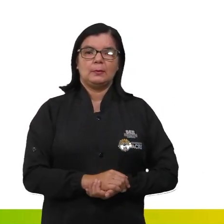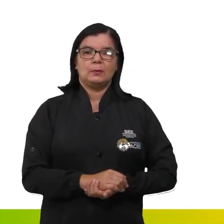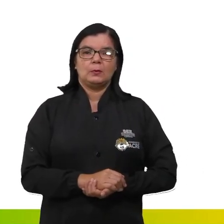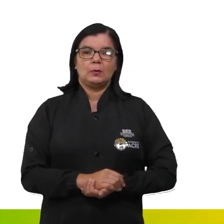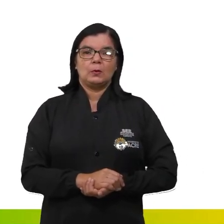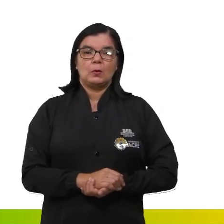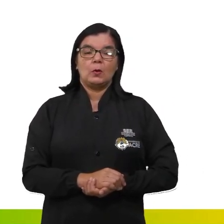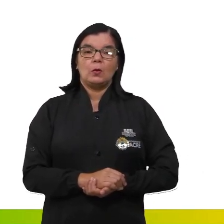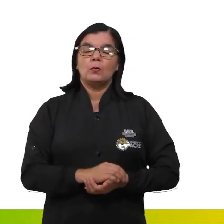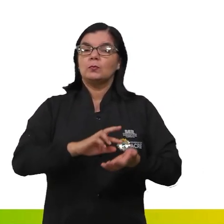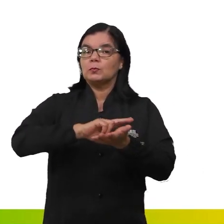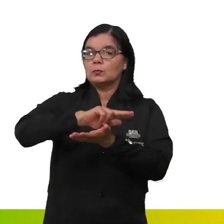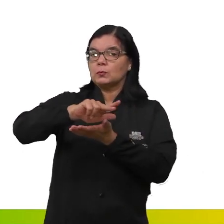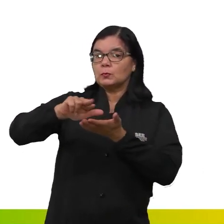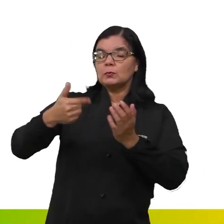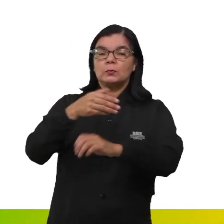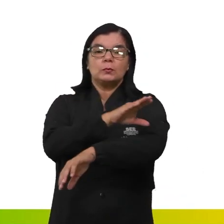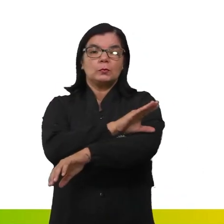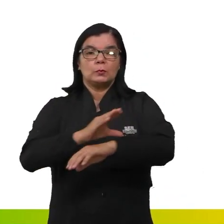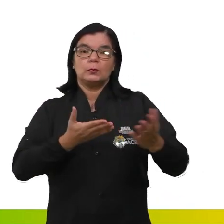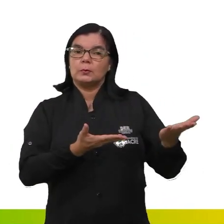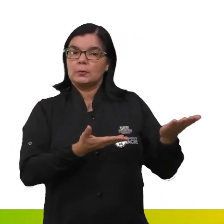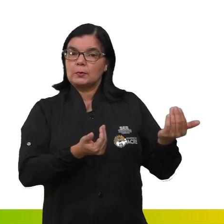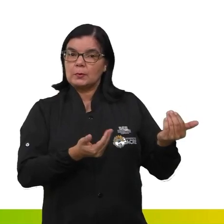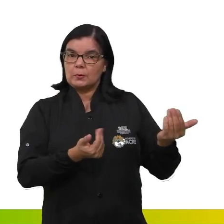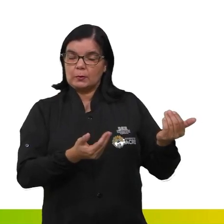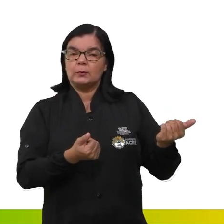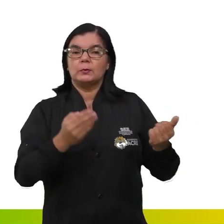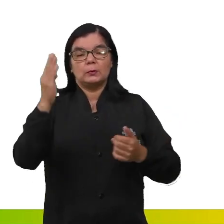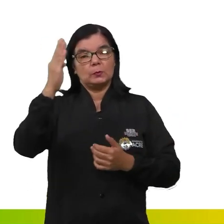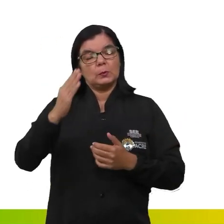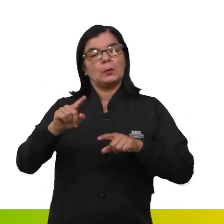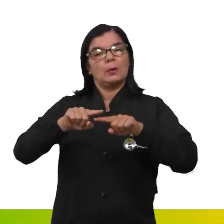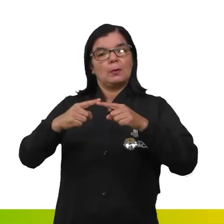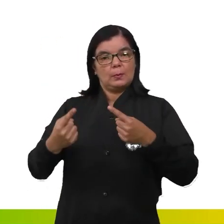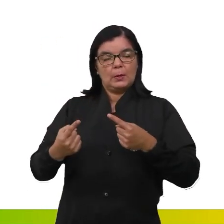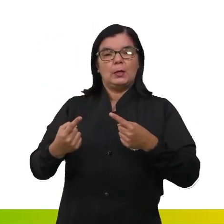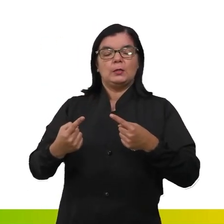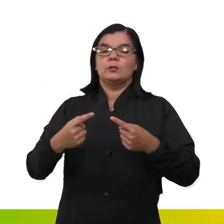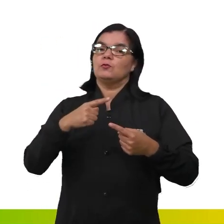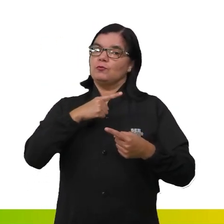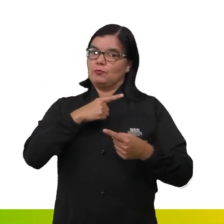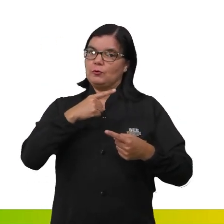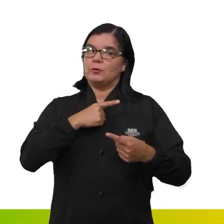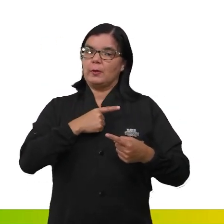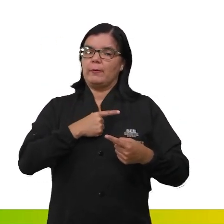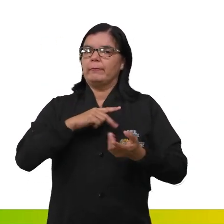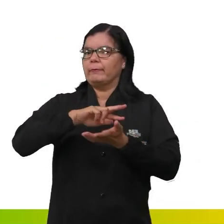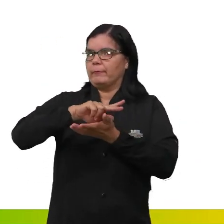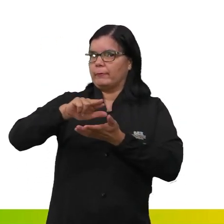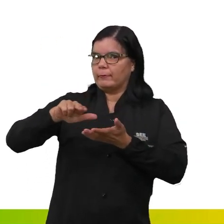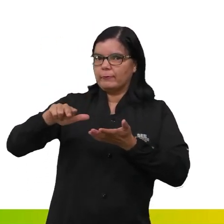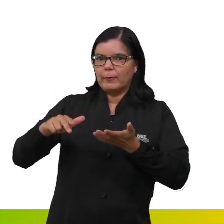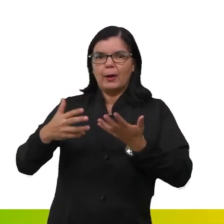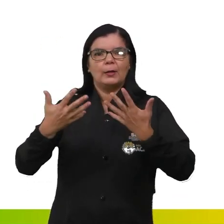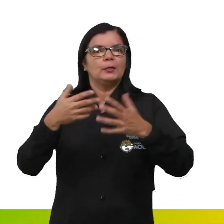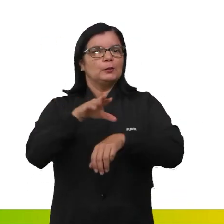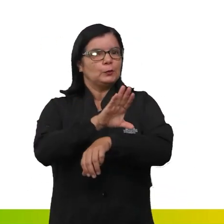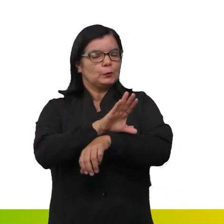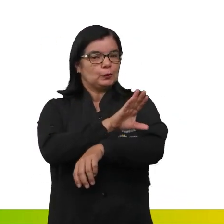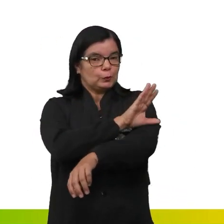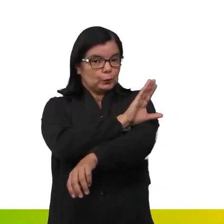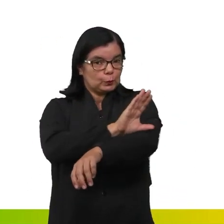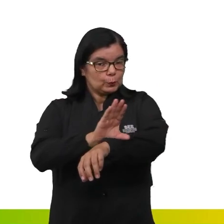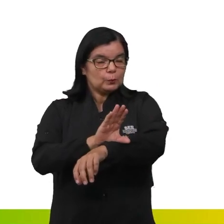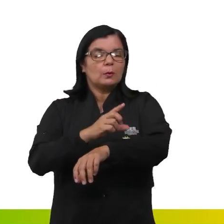O multiculturalismo juvenil do Brasil, apesar de sua riqueza cultural, enfrenta